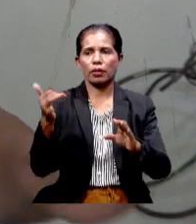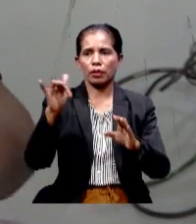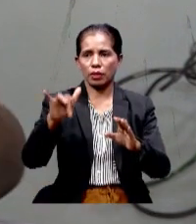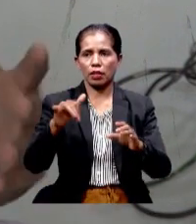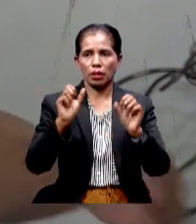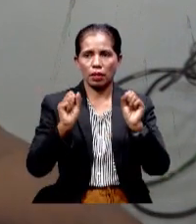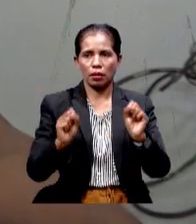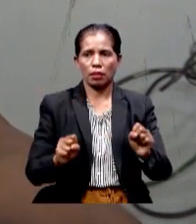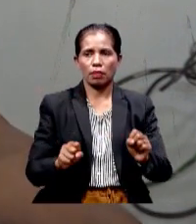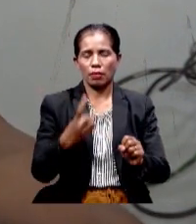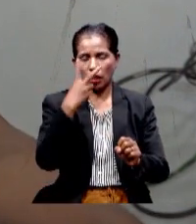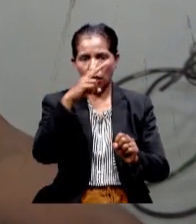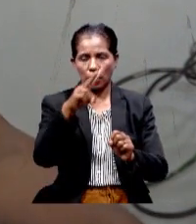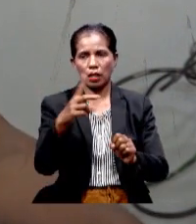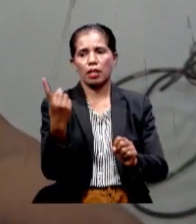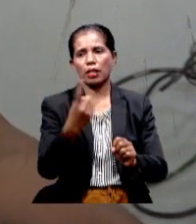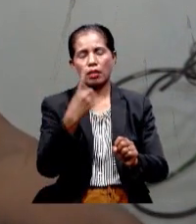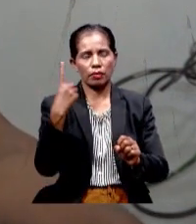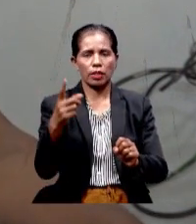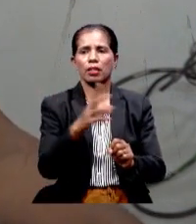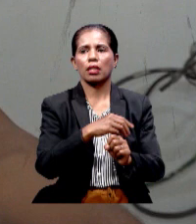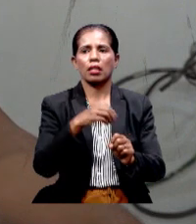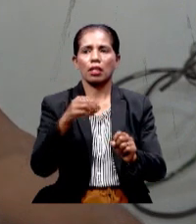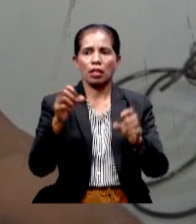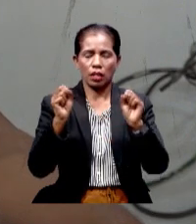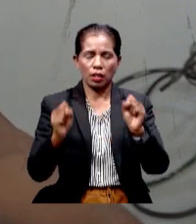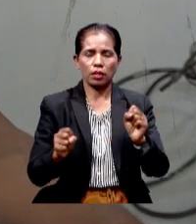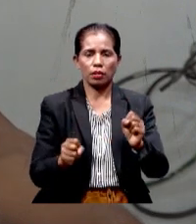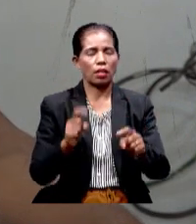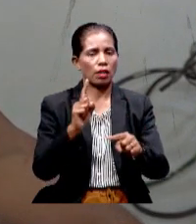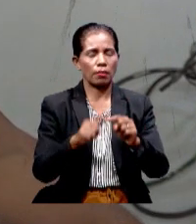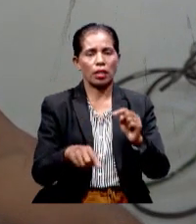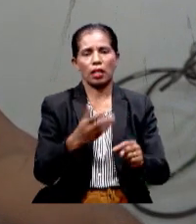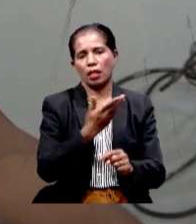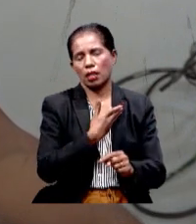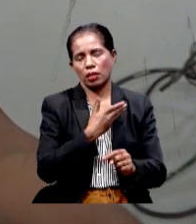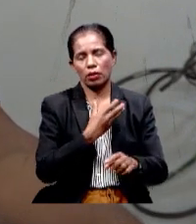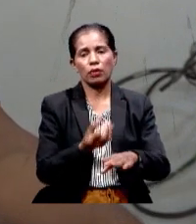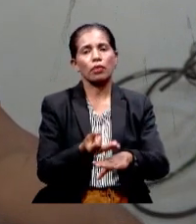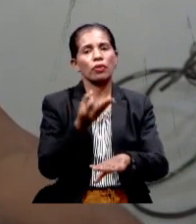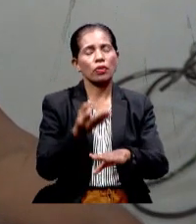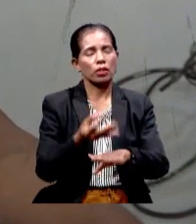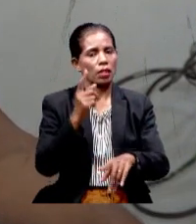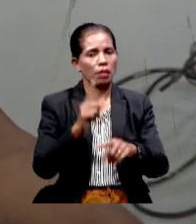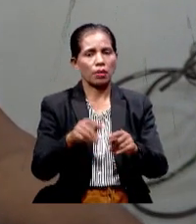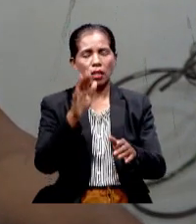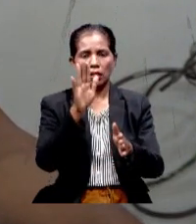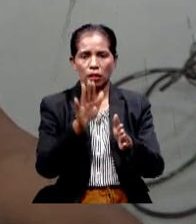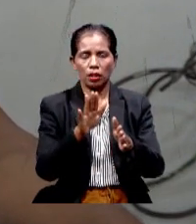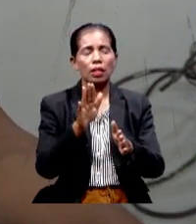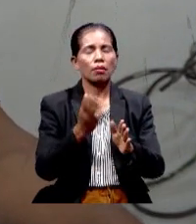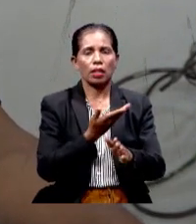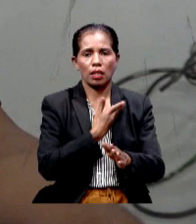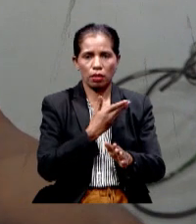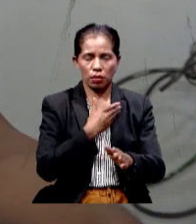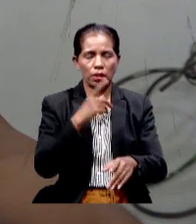Para ne bele controlo na fati ninia preso para atu preso ne la bele sai. Ebe tem certo. E depois ita fo subsidimos